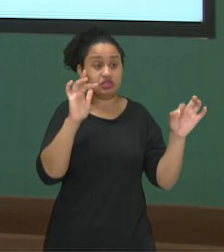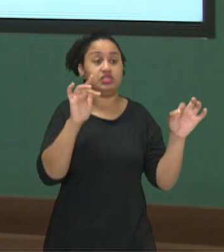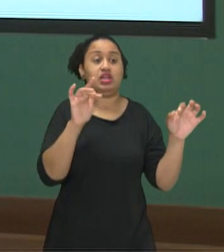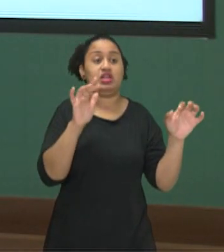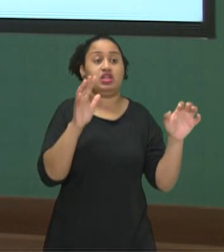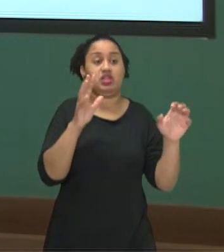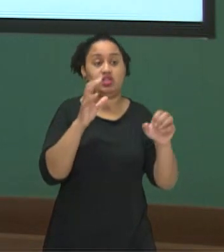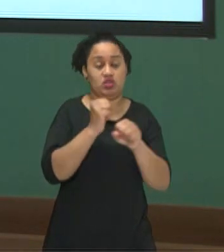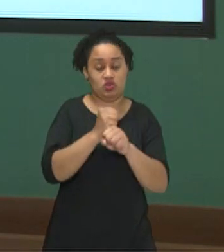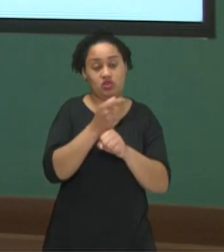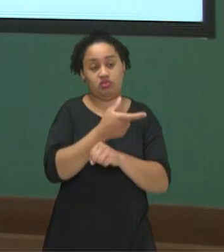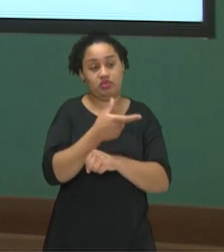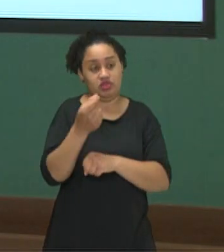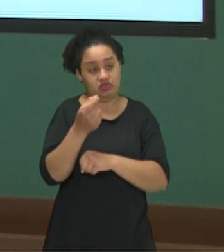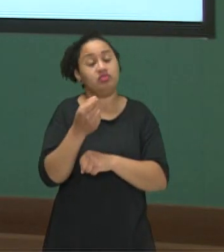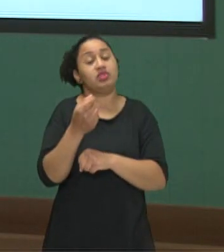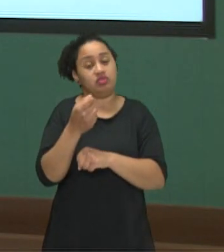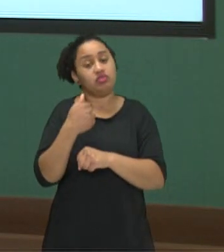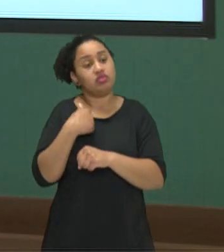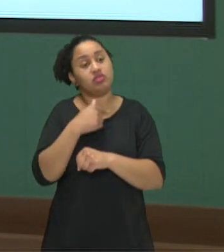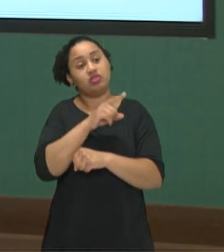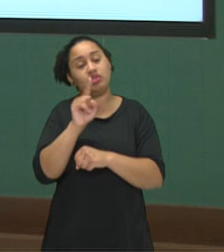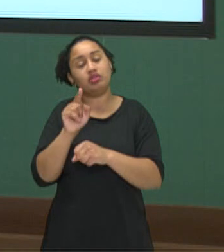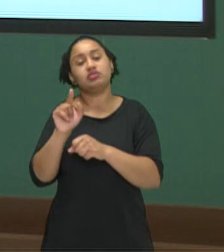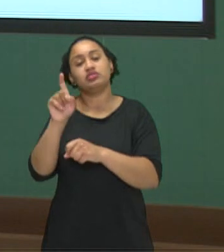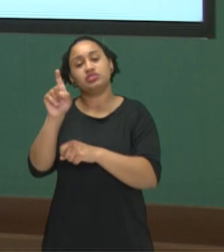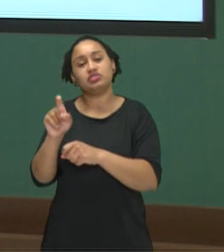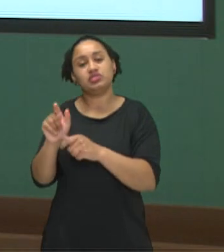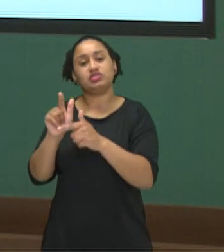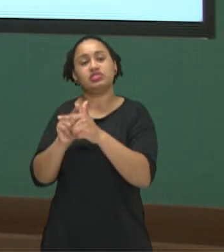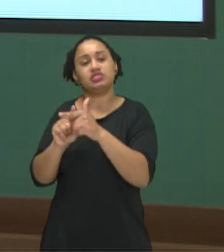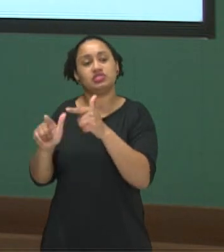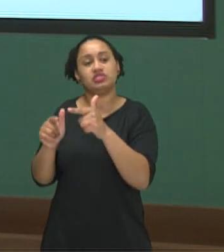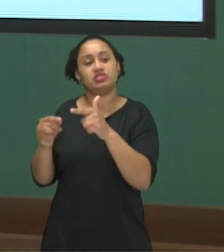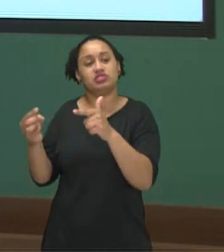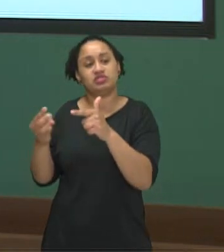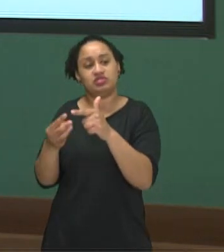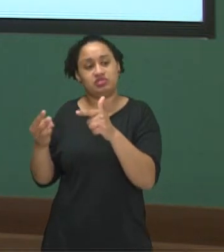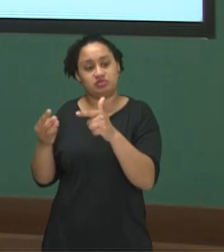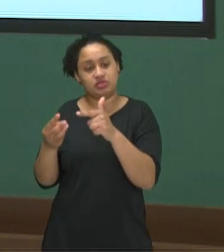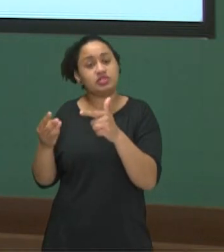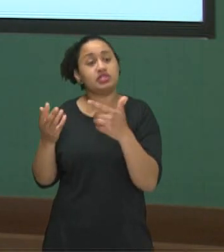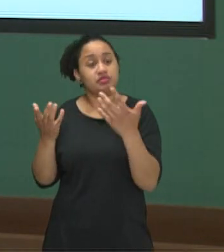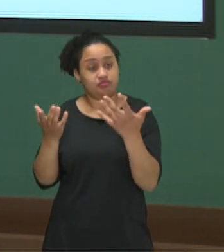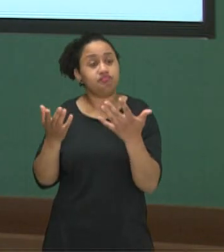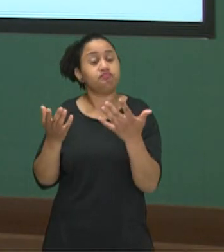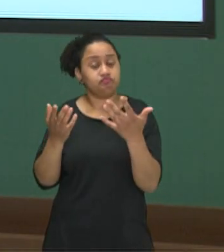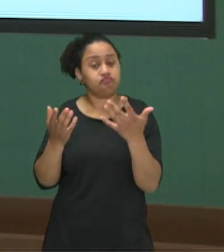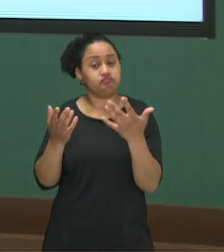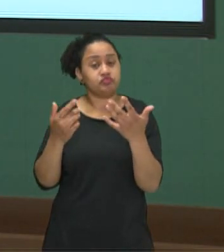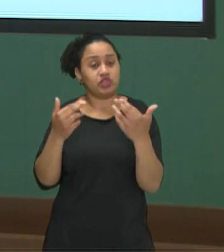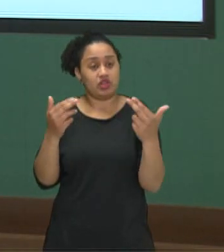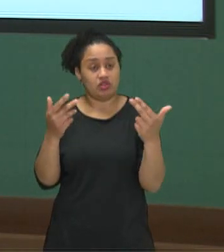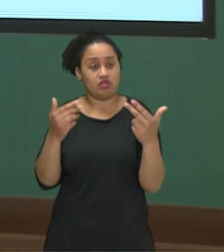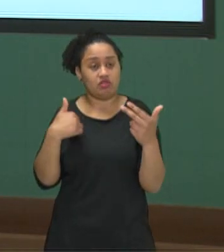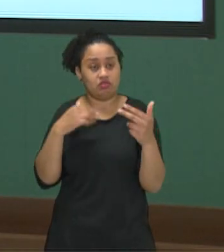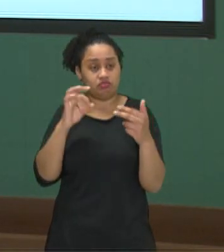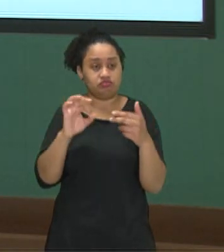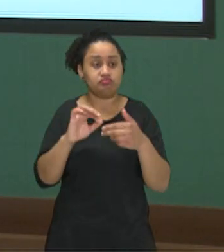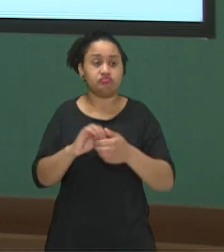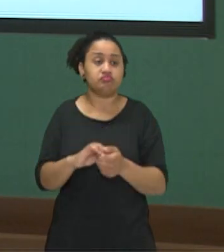mais 20 km se fosse a velocidade aumentada, ia diminuir a quantidade de velocidade que eu